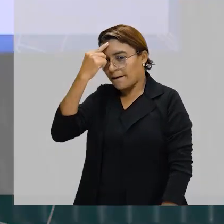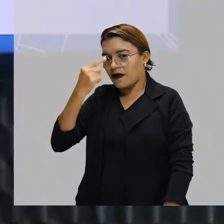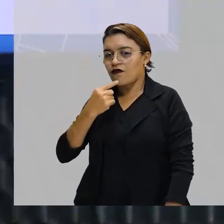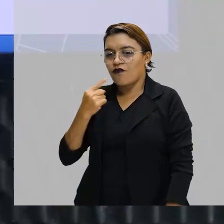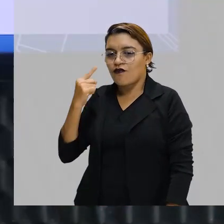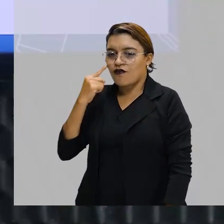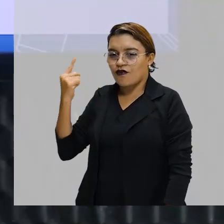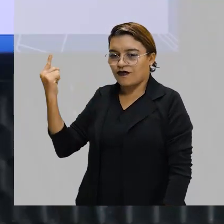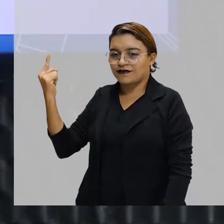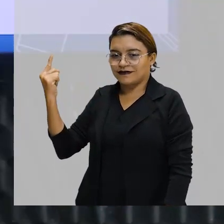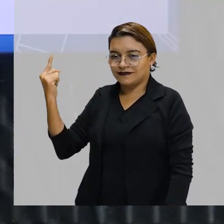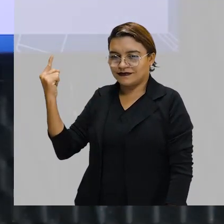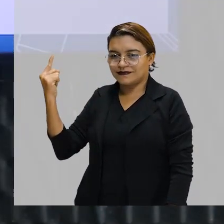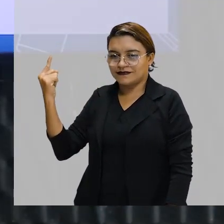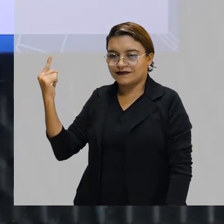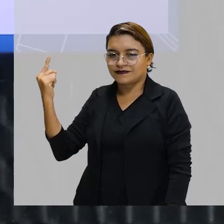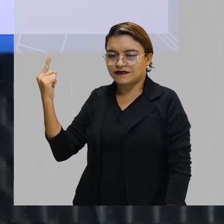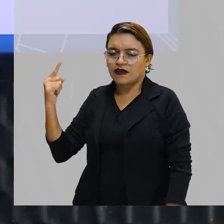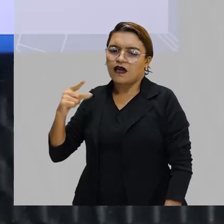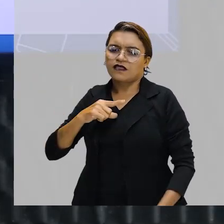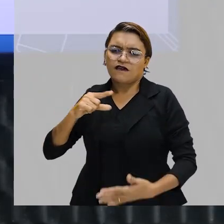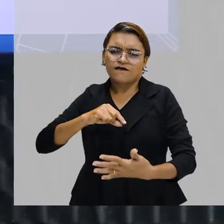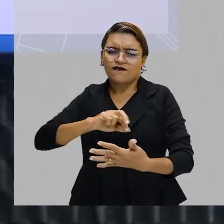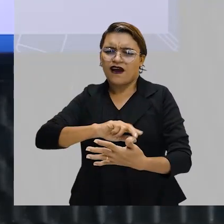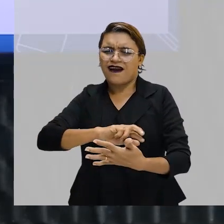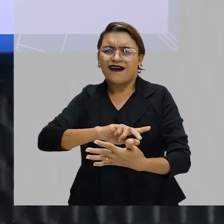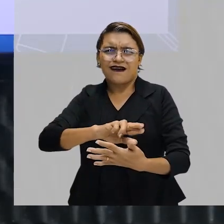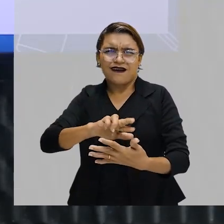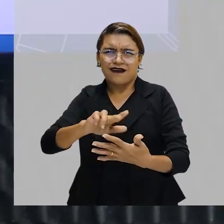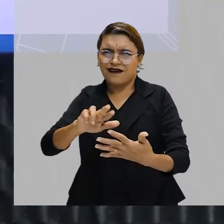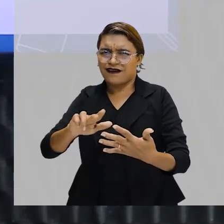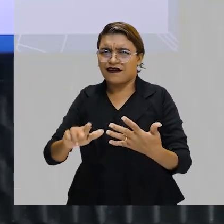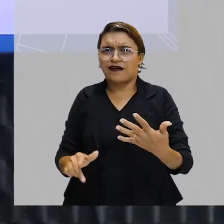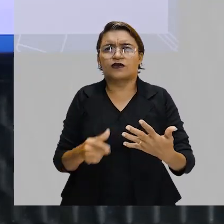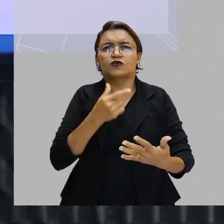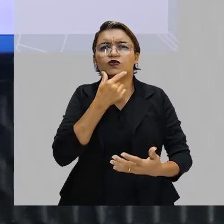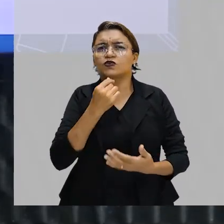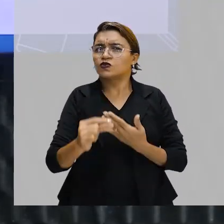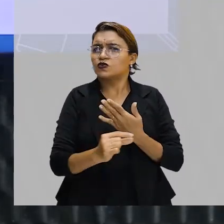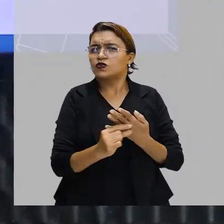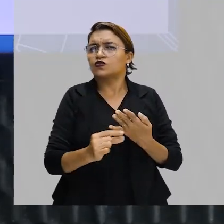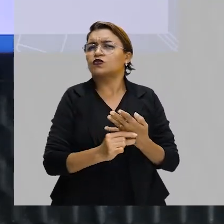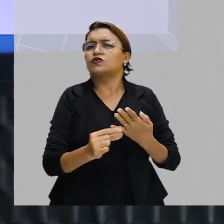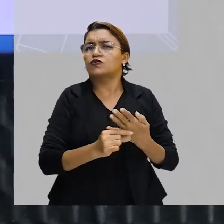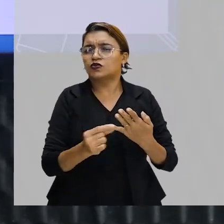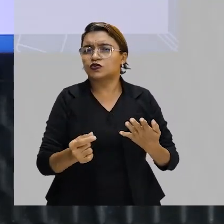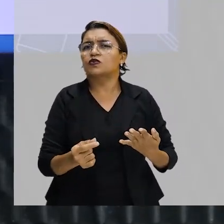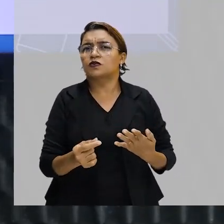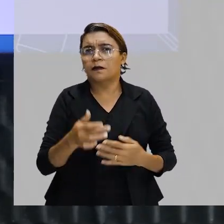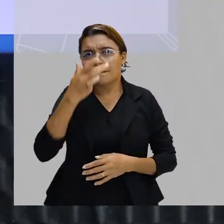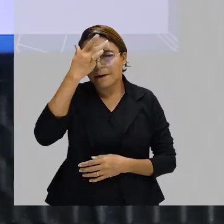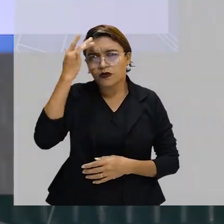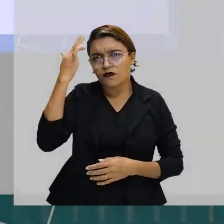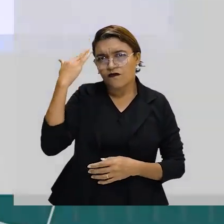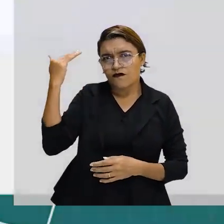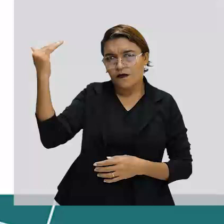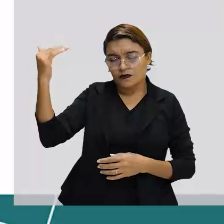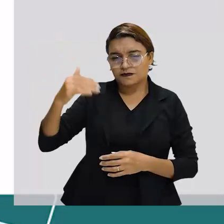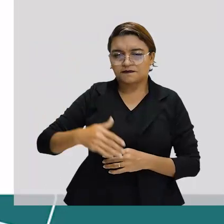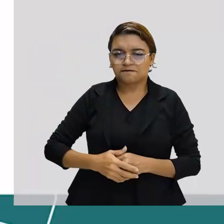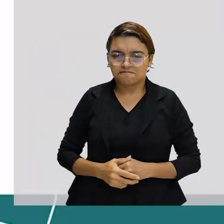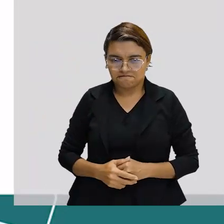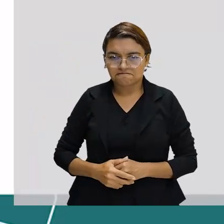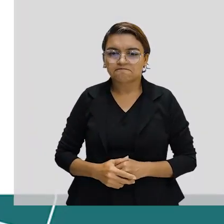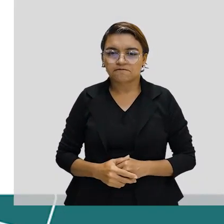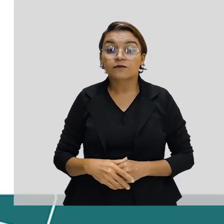aqui a gente tem o Oswald de Andrade, tem o Mário de Andrade, então aquelas pessoas que se destacaram nessa época,